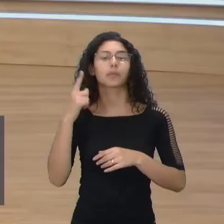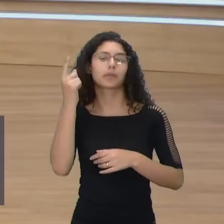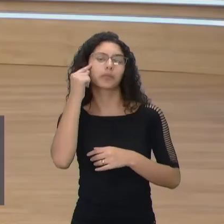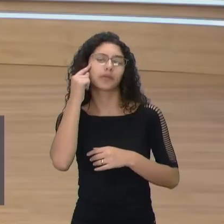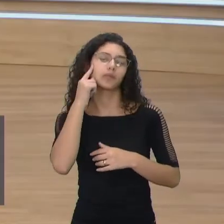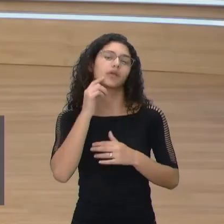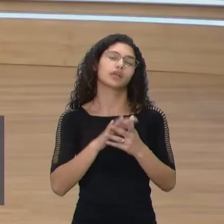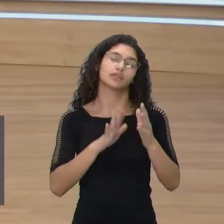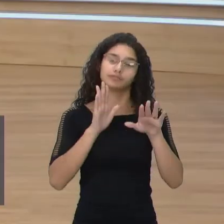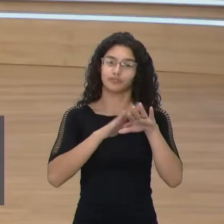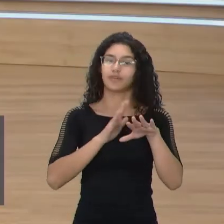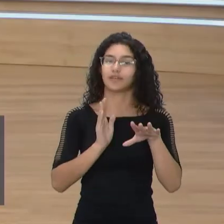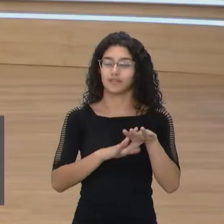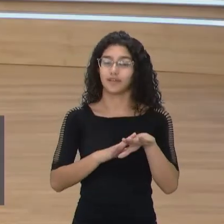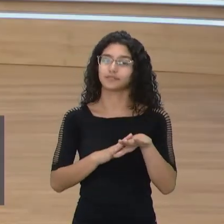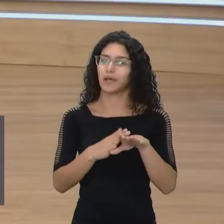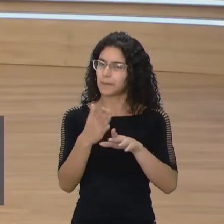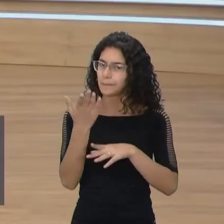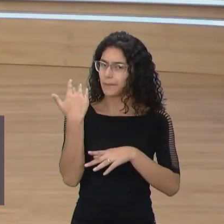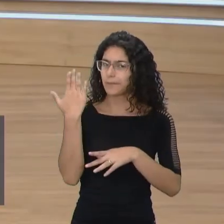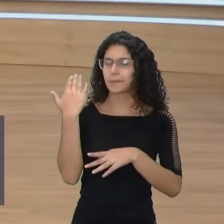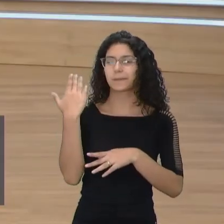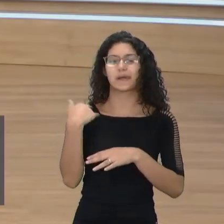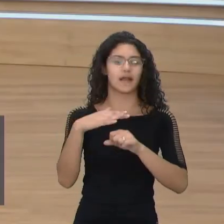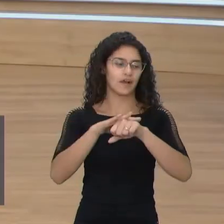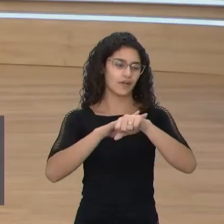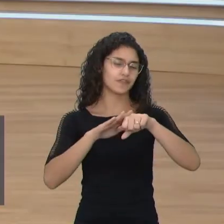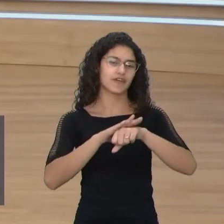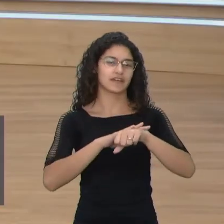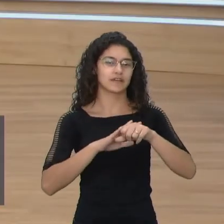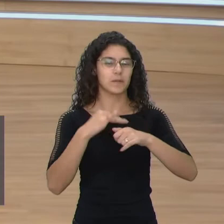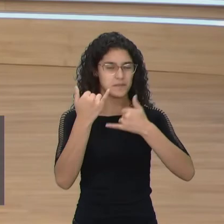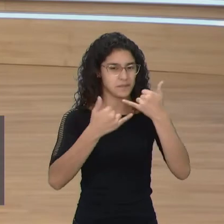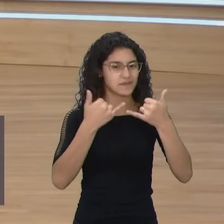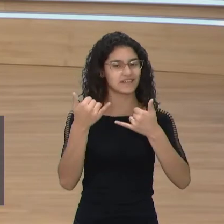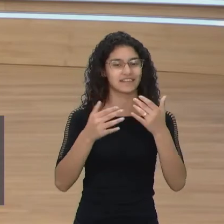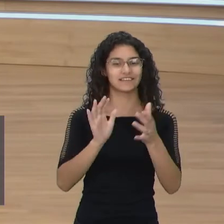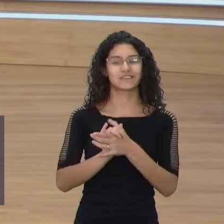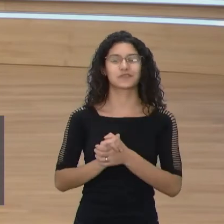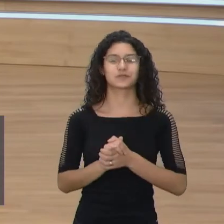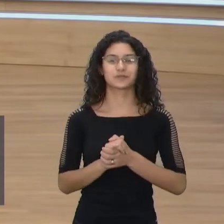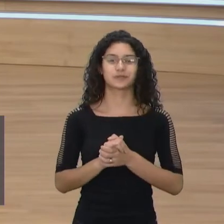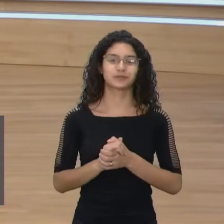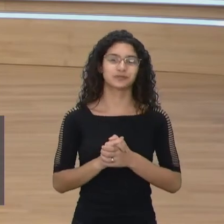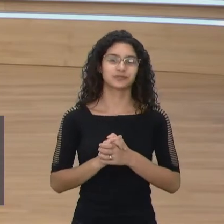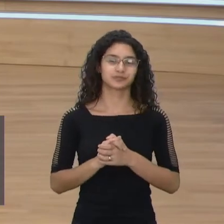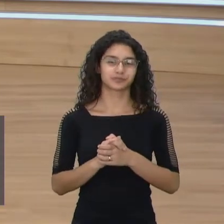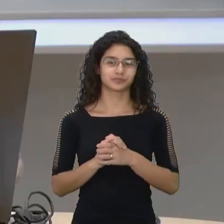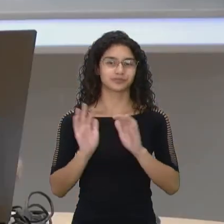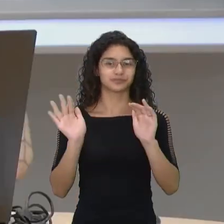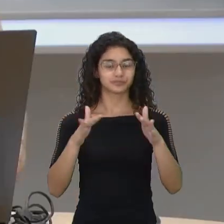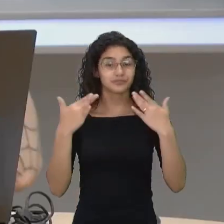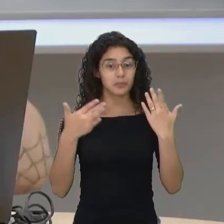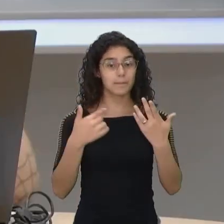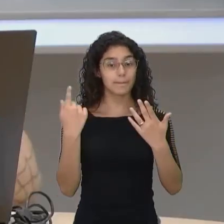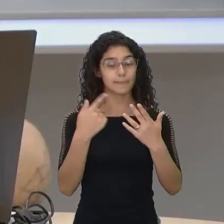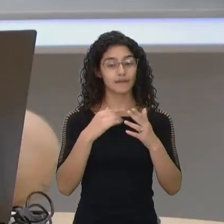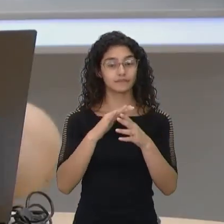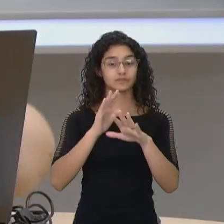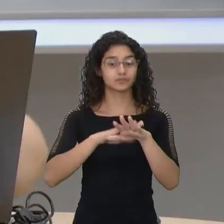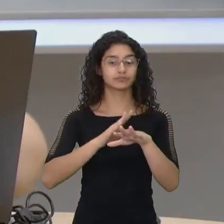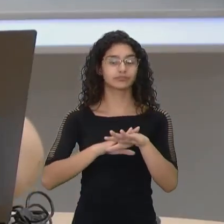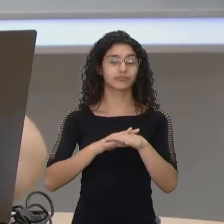as pessoas se ocupavam na época, né? A conversa era... Que divertido. A conversa era essa. Então, eu vou